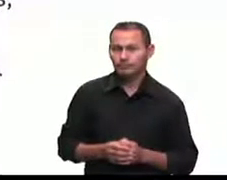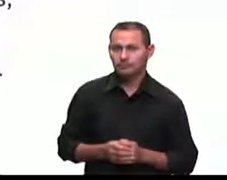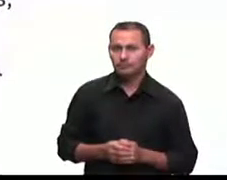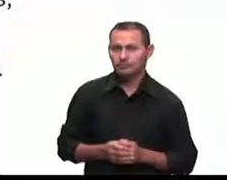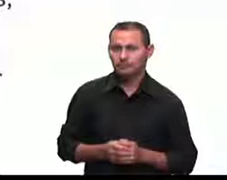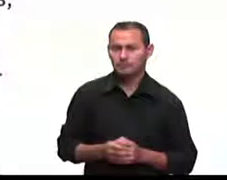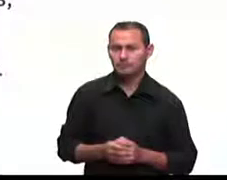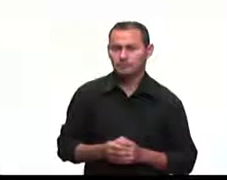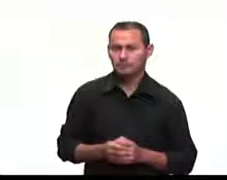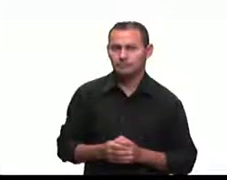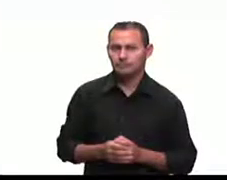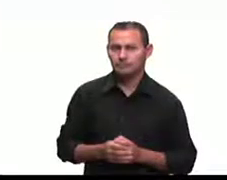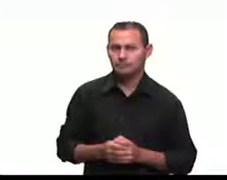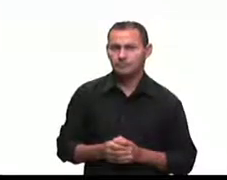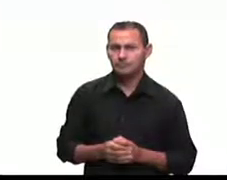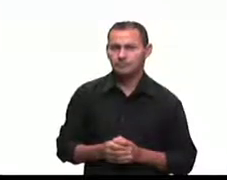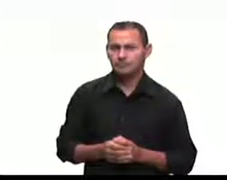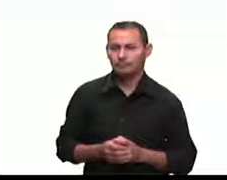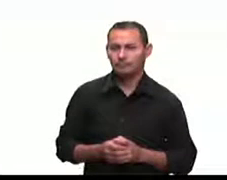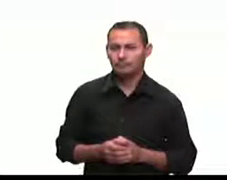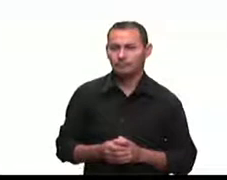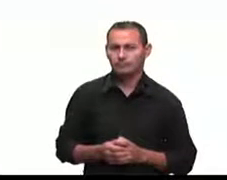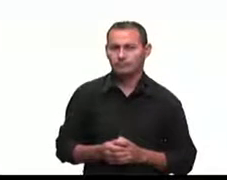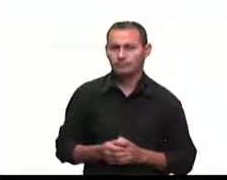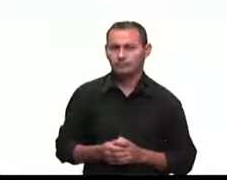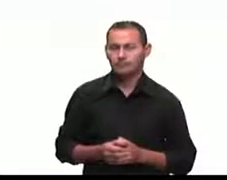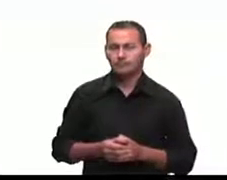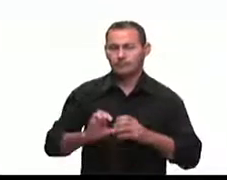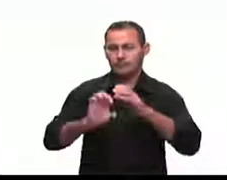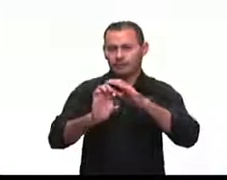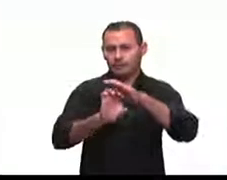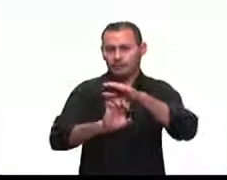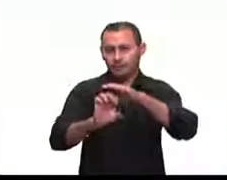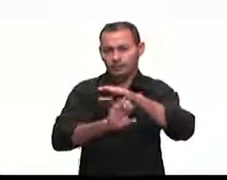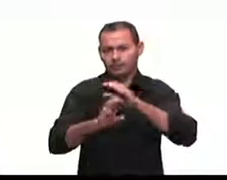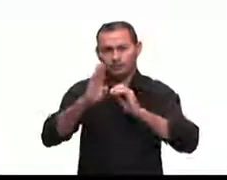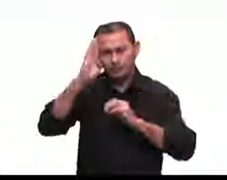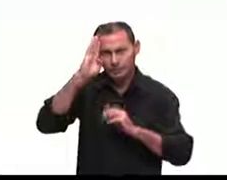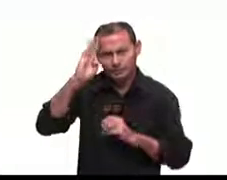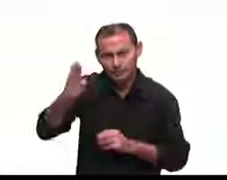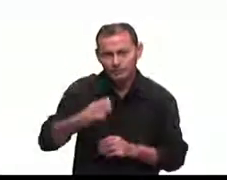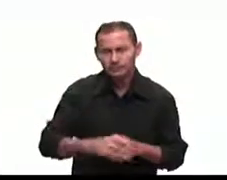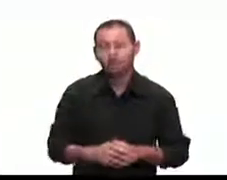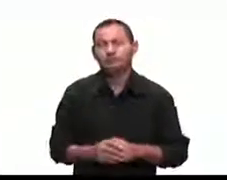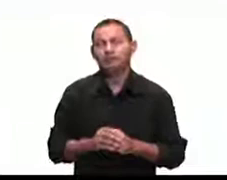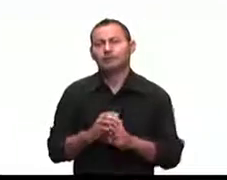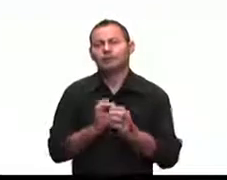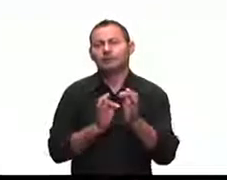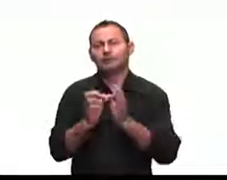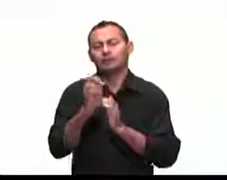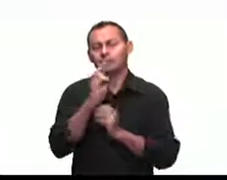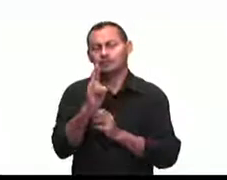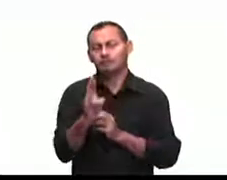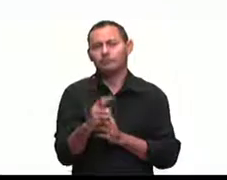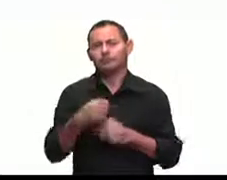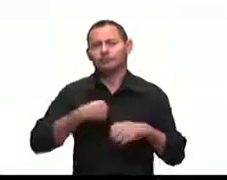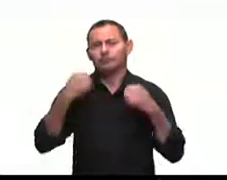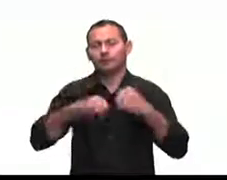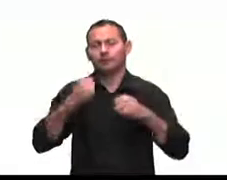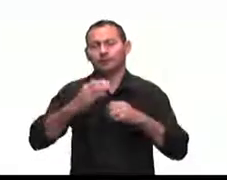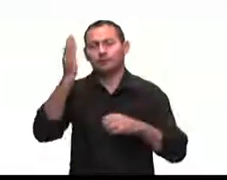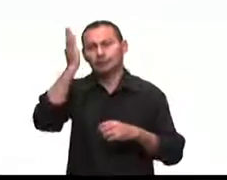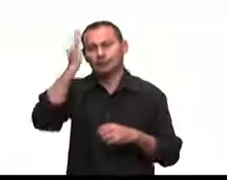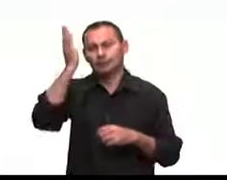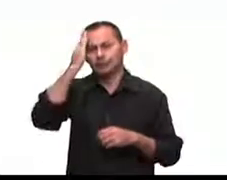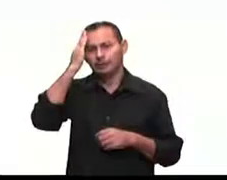Opa, deixa eu só passei aqui. Os conceitos fundamentais para a resolução, eu preciso